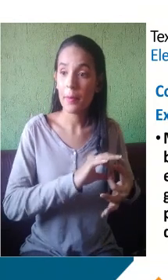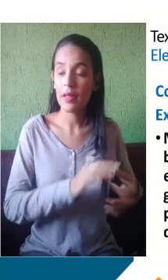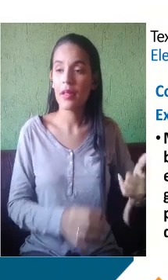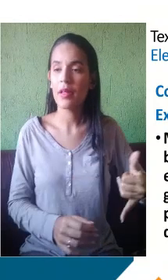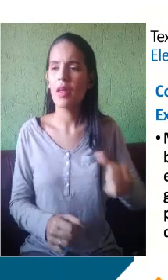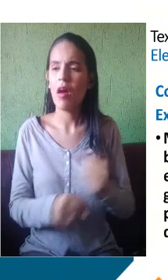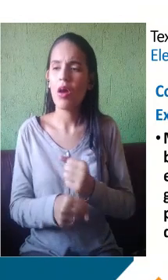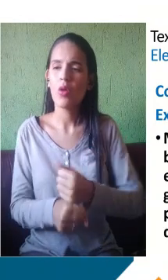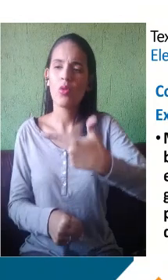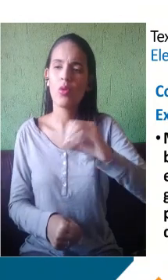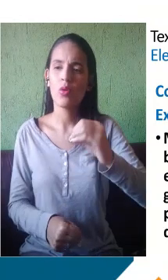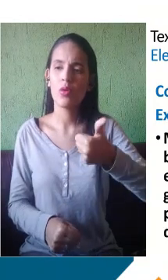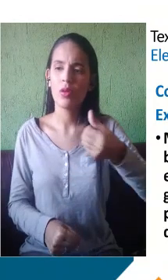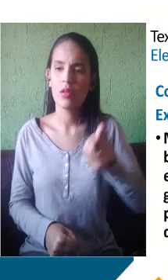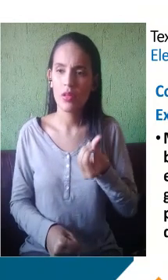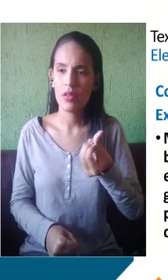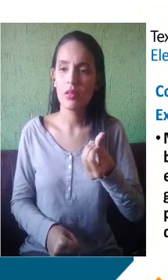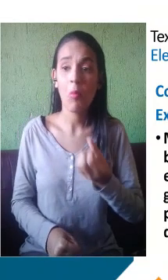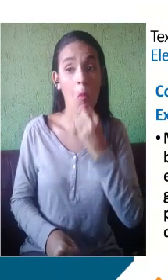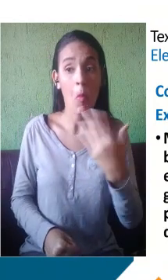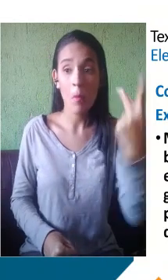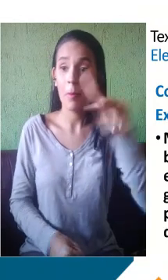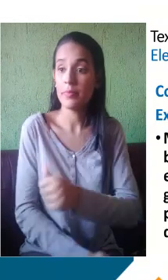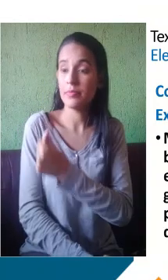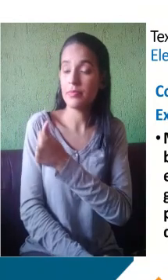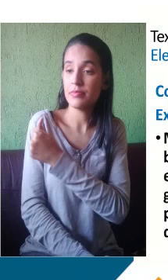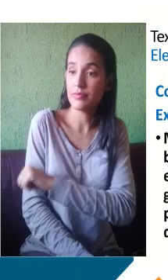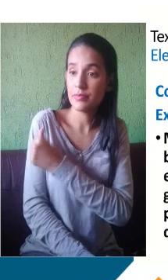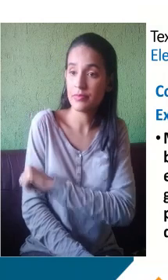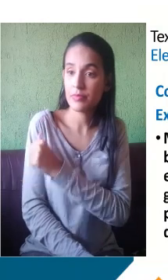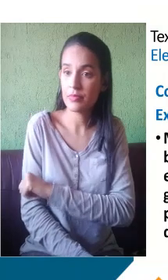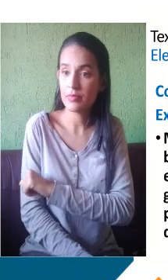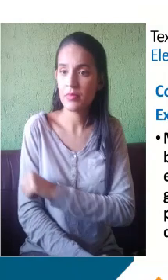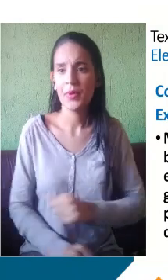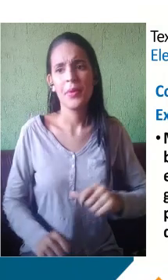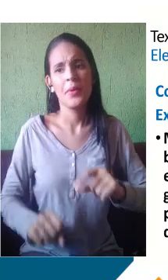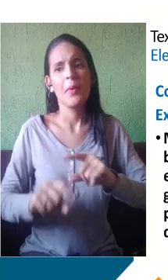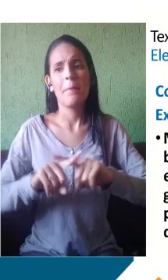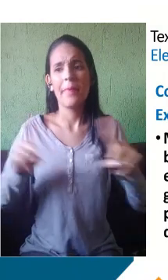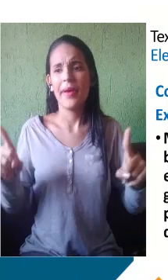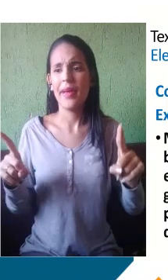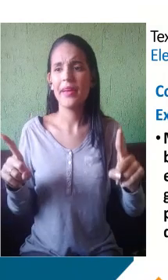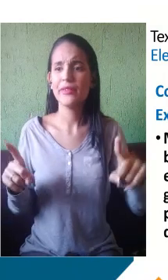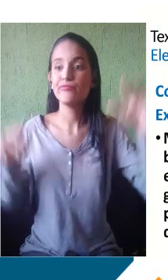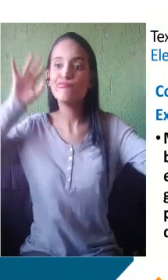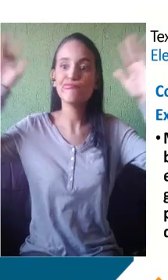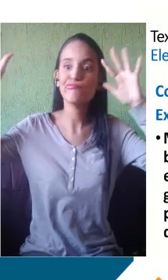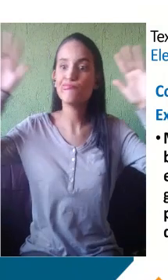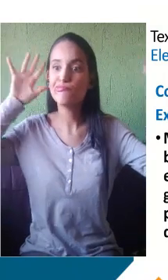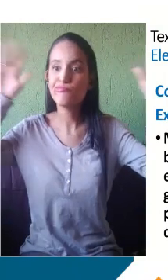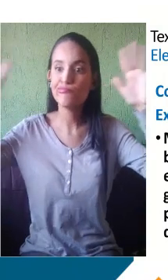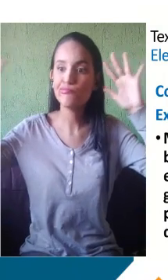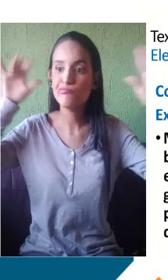o governo irá gastar rios de dinheiro e, para piorar, o evento não trará melhorias efetivas para a vida do